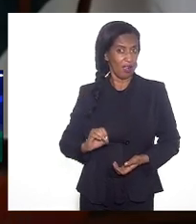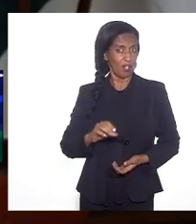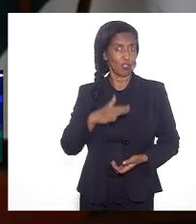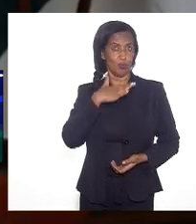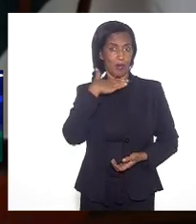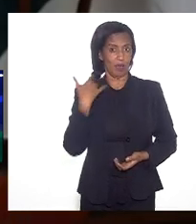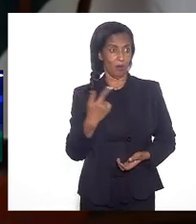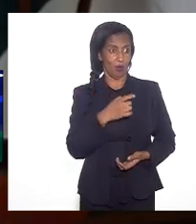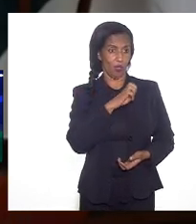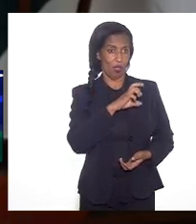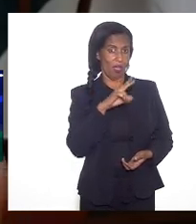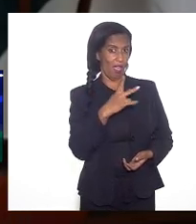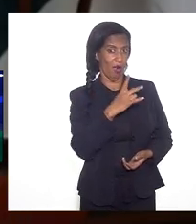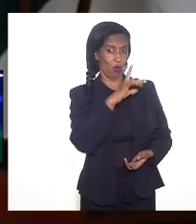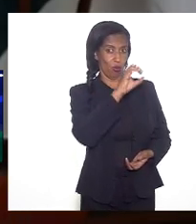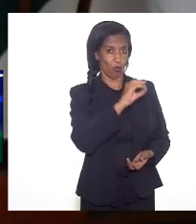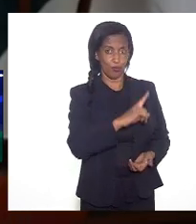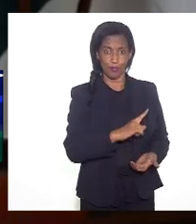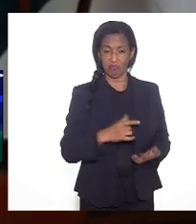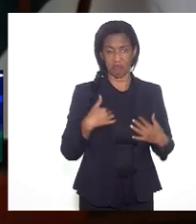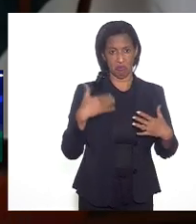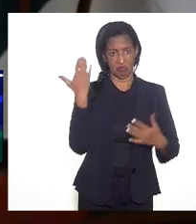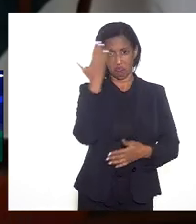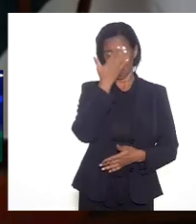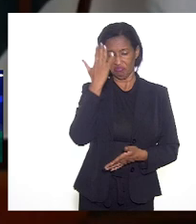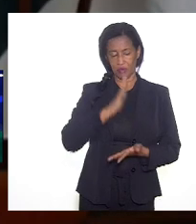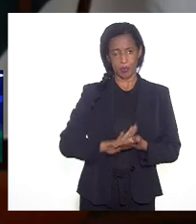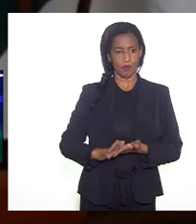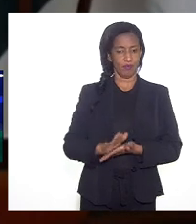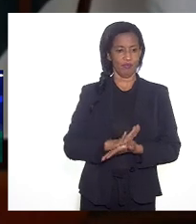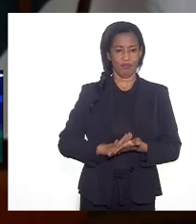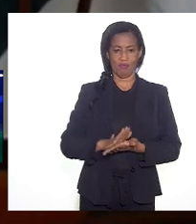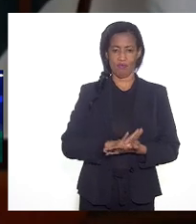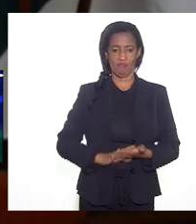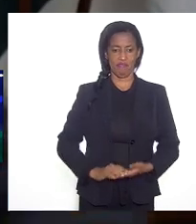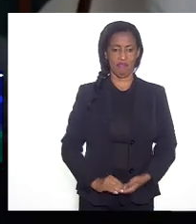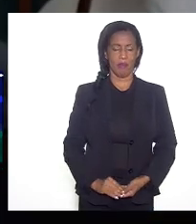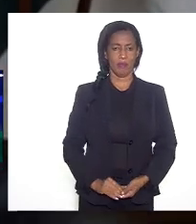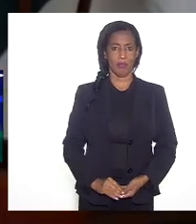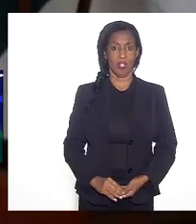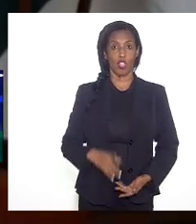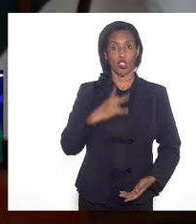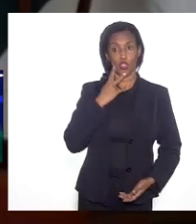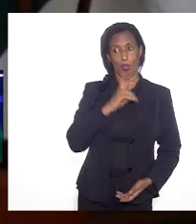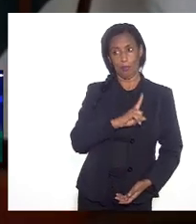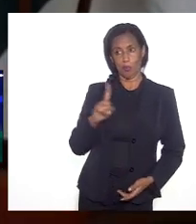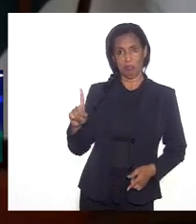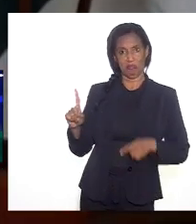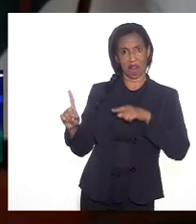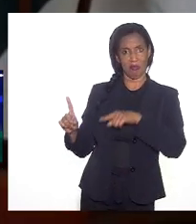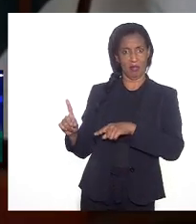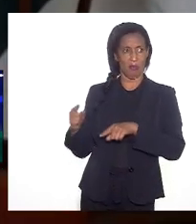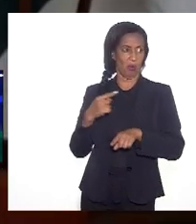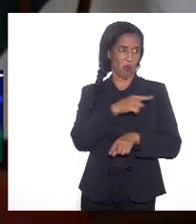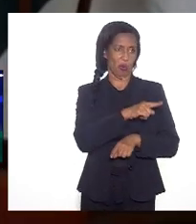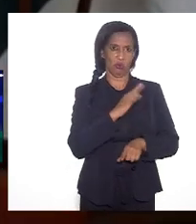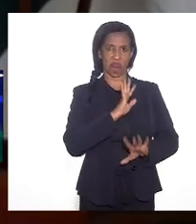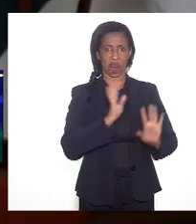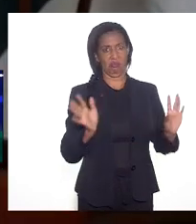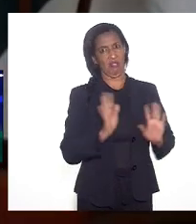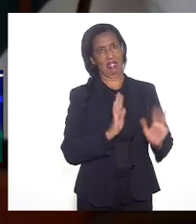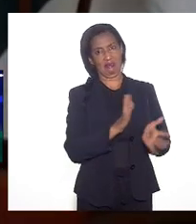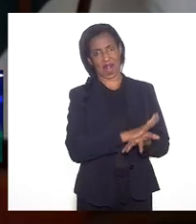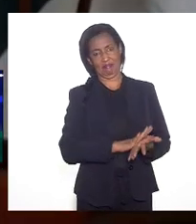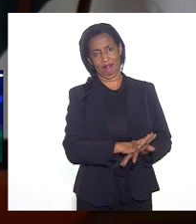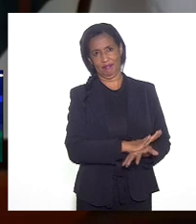morte do Eco. Não vi nenhuma. Não vi nenhuma. Só vale para um lado, não vale para o outro.